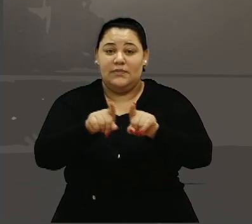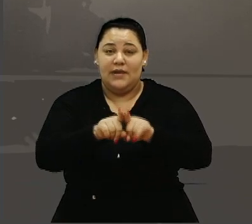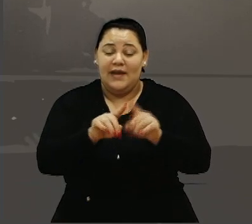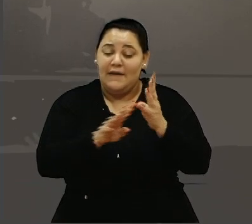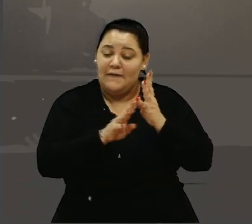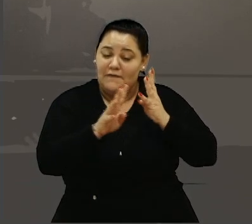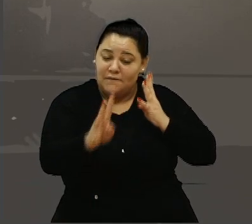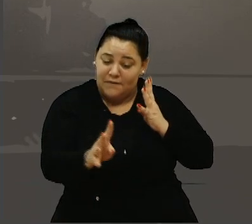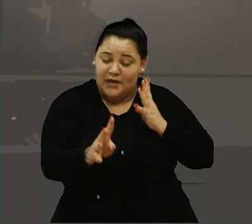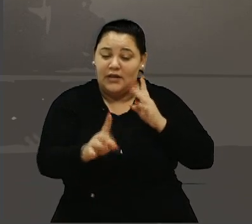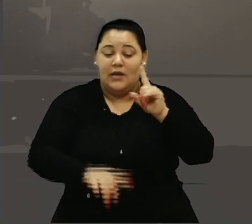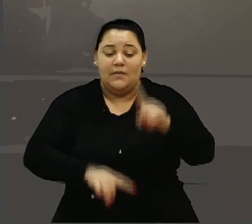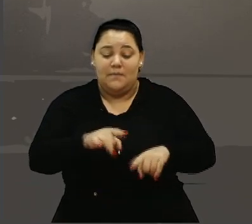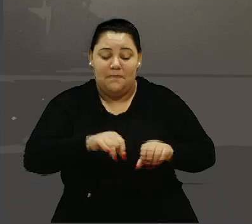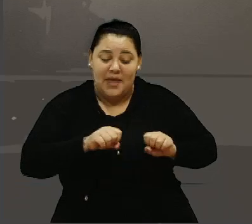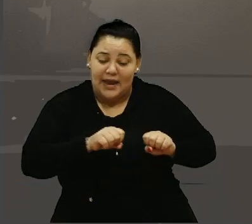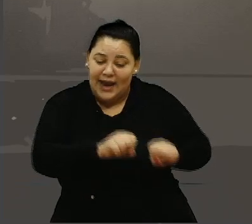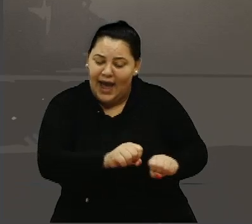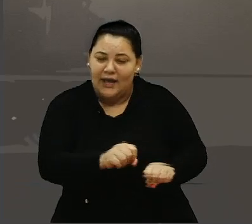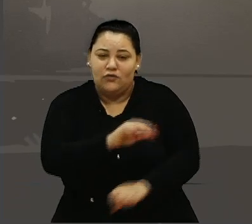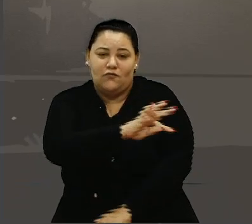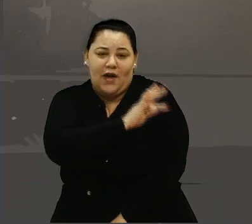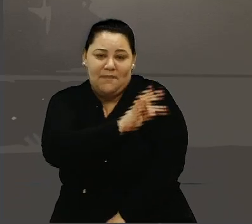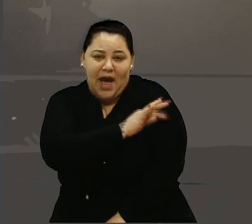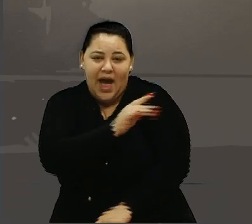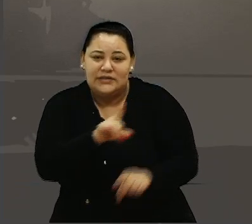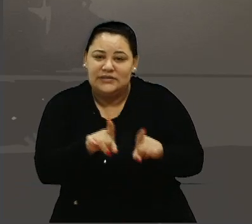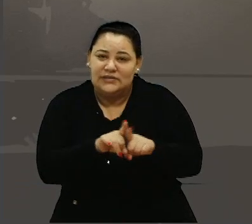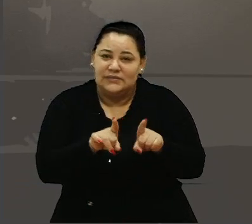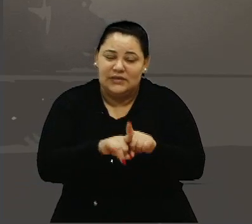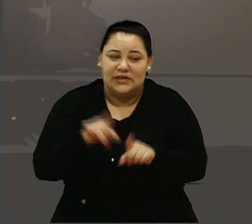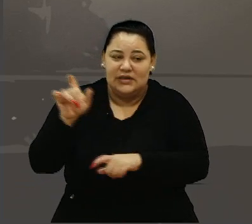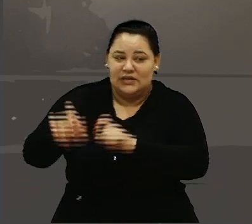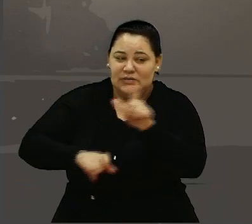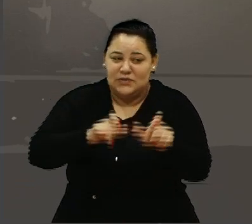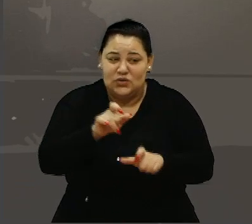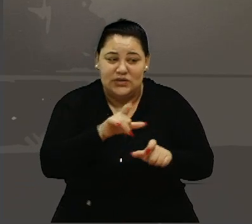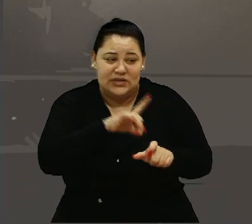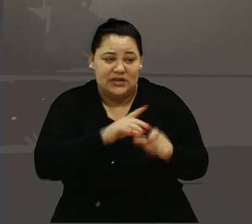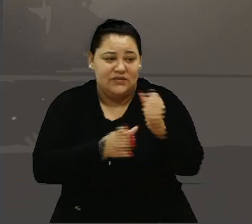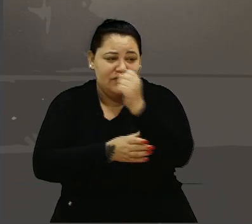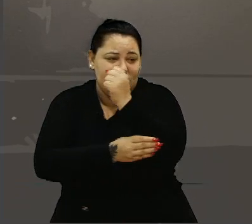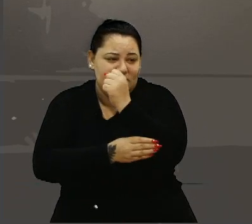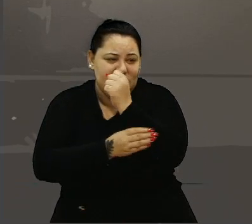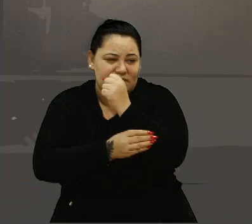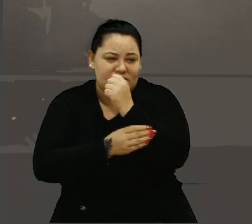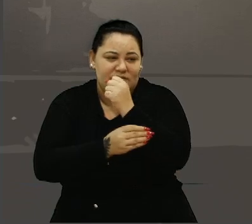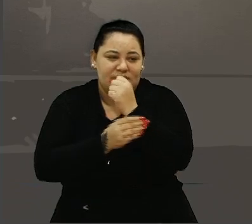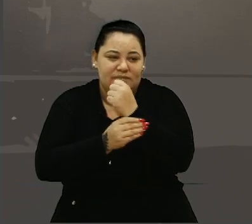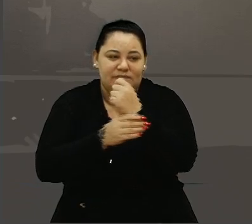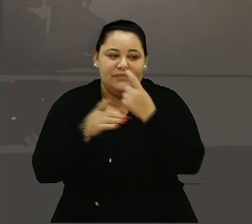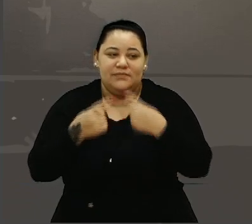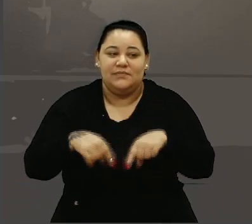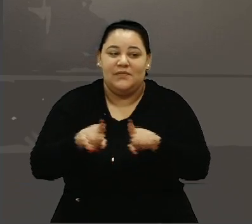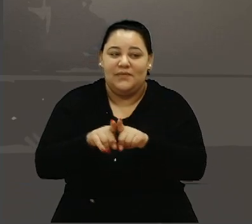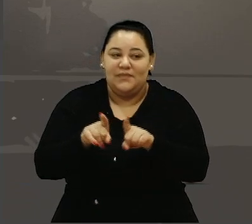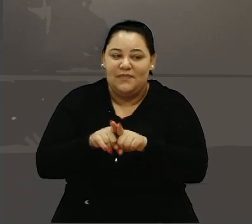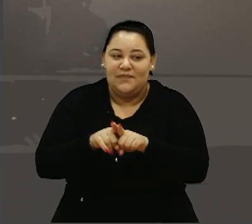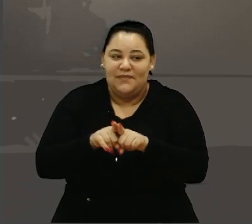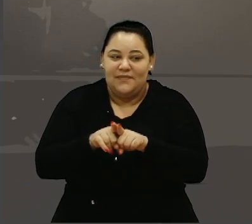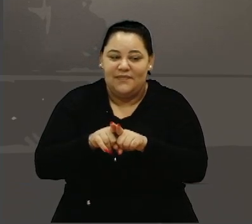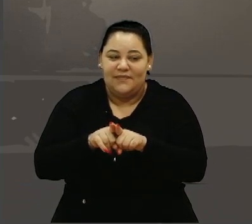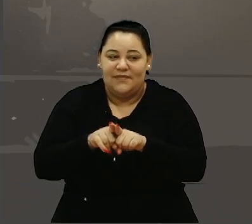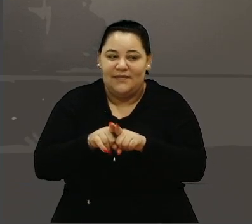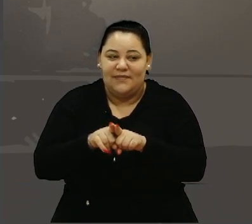de supermercado, banco, farmácia, às pessoas fibromiálgicas. E é mais uma lei que a gente não tem o